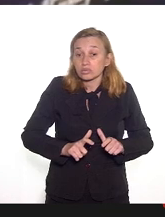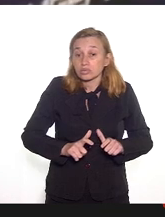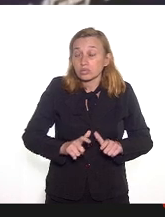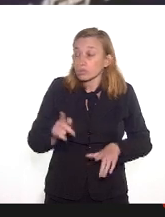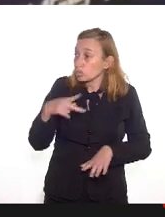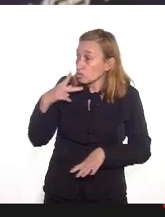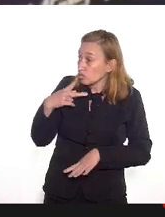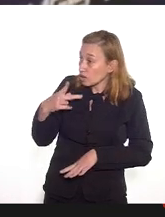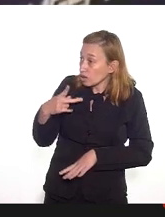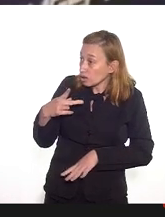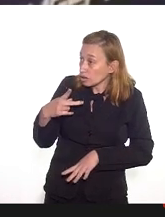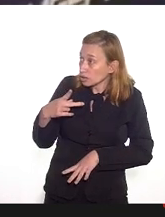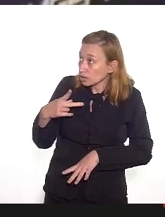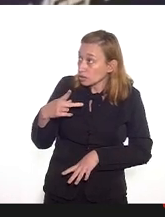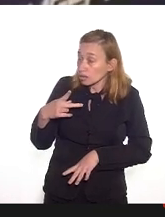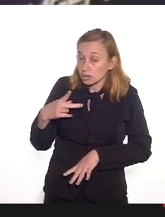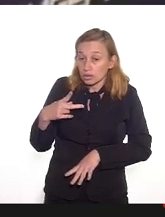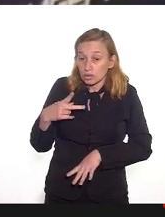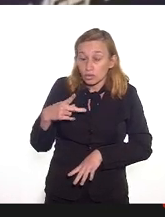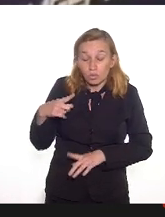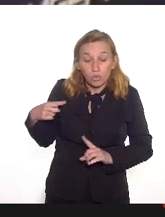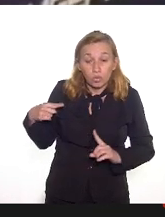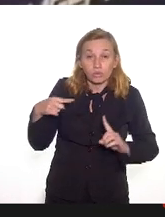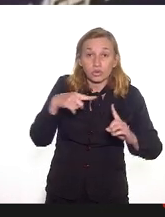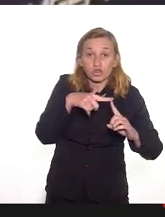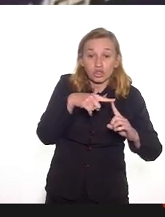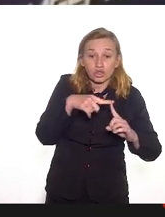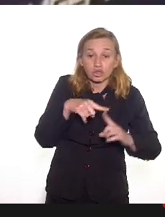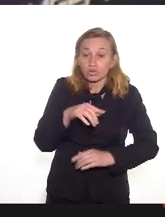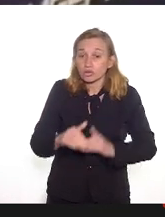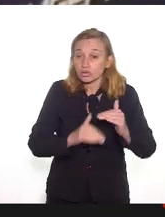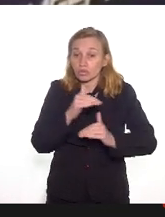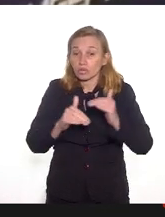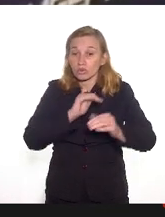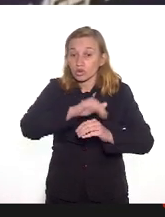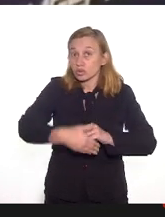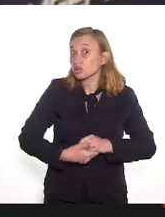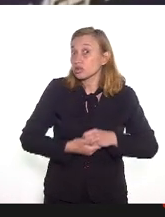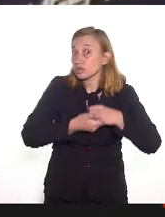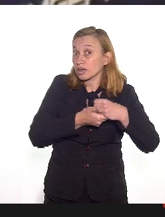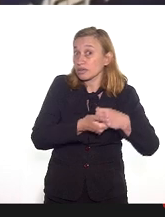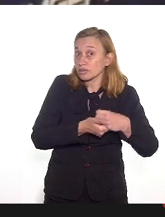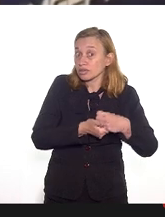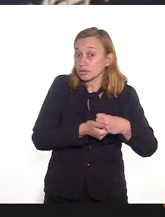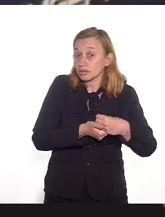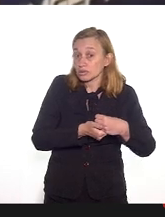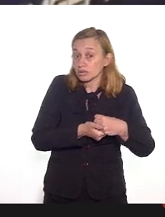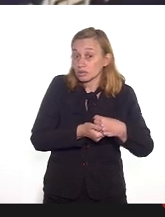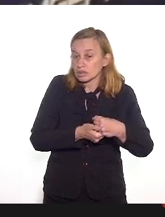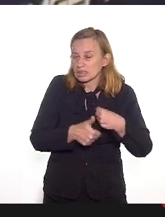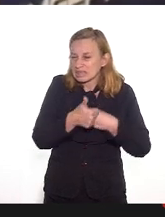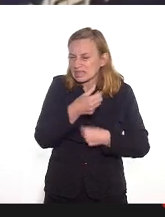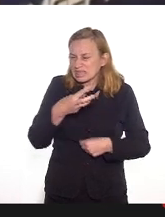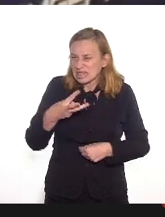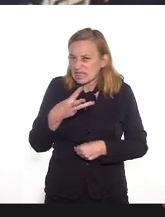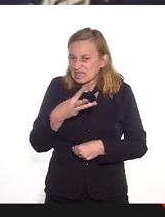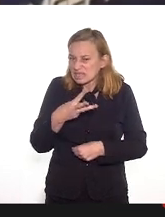diz o Objetivo de Desenvolvimento Sustentável 13